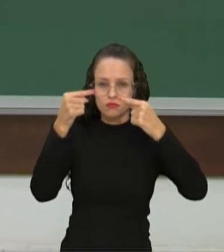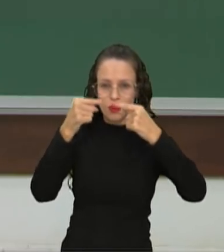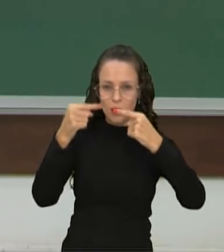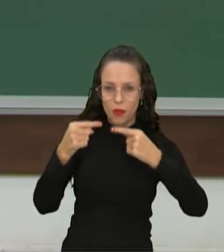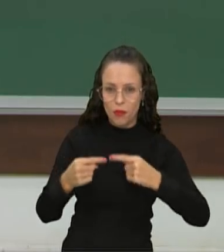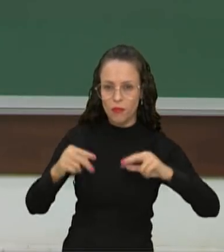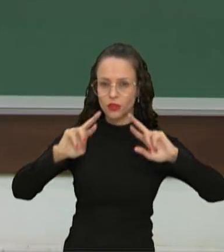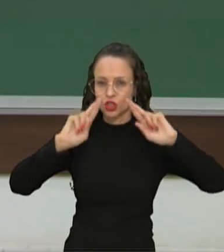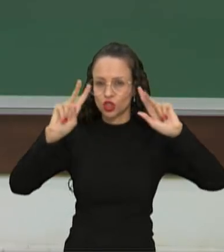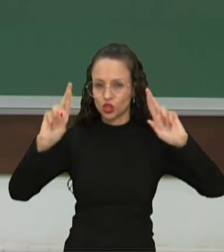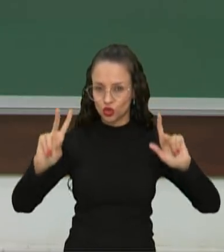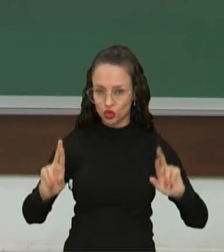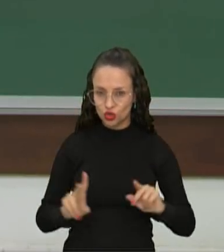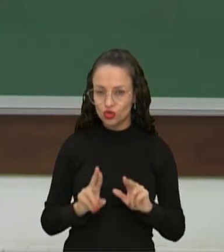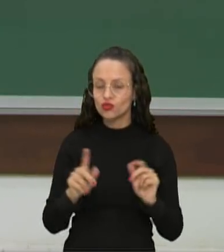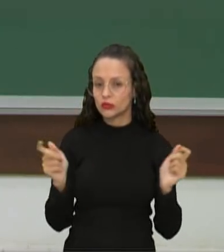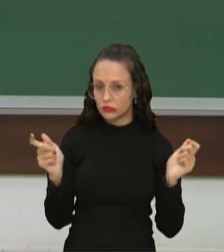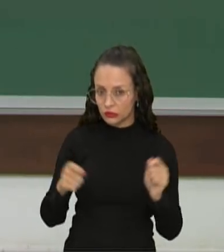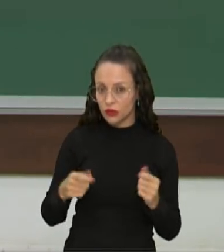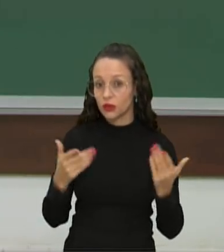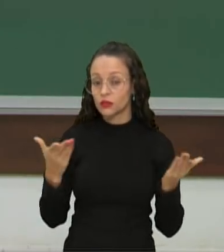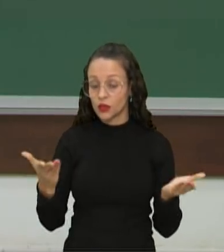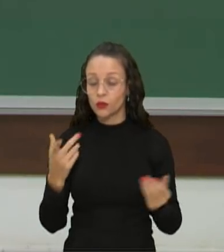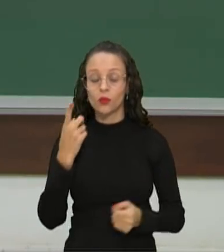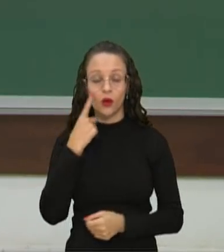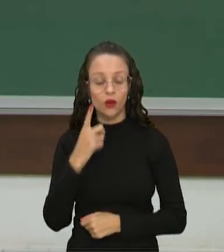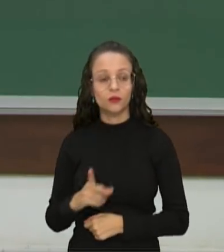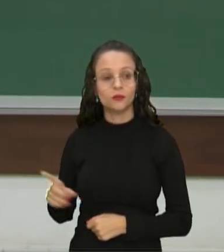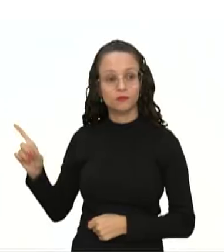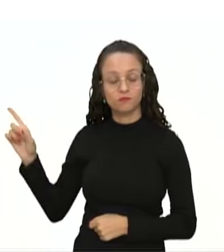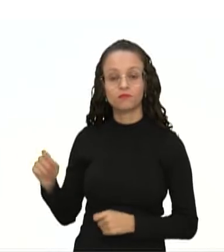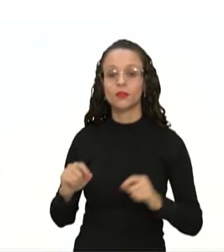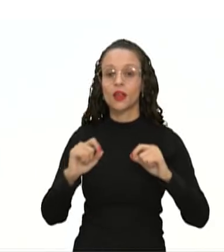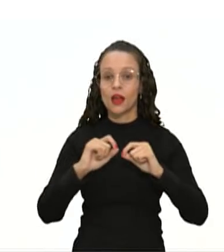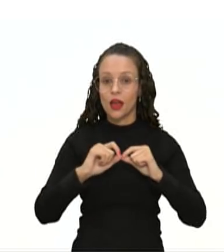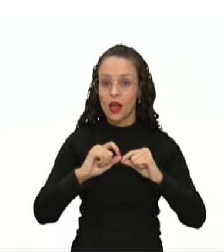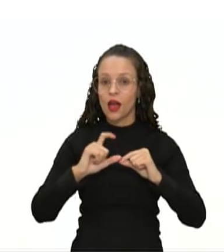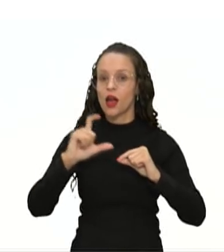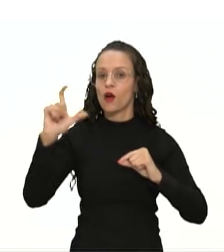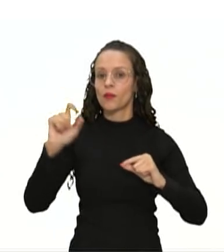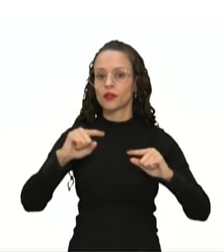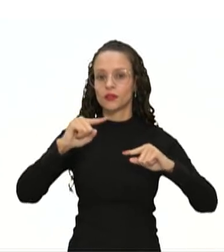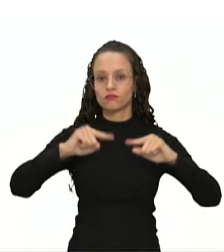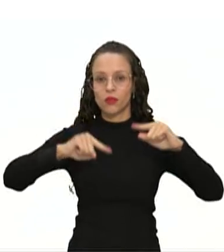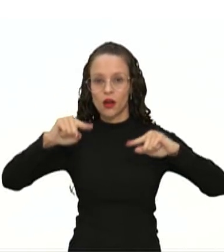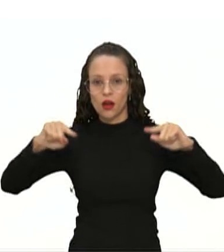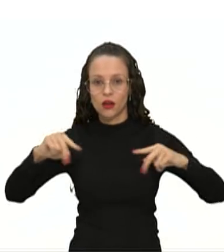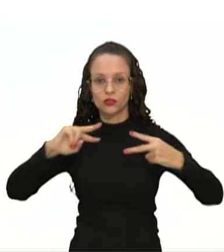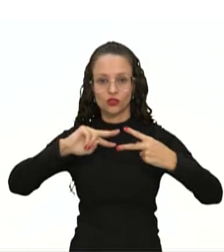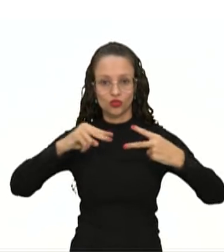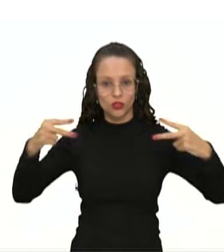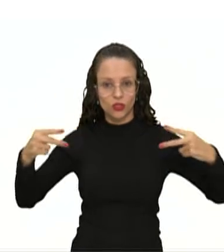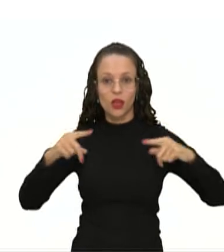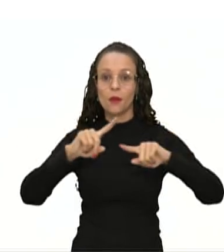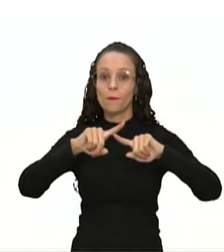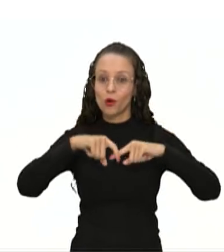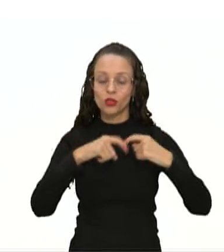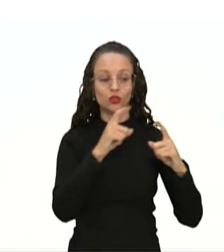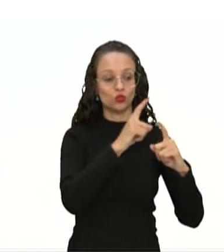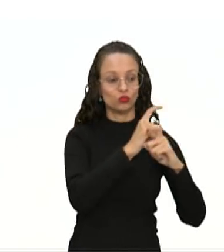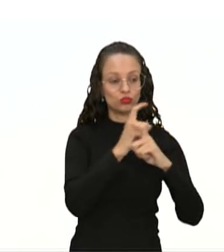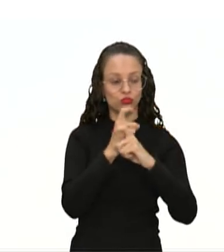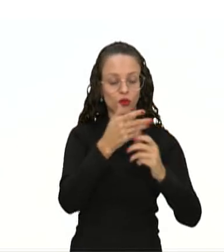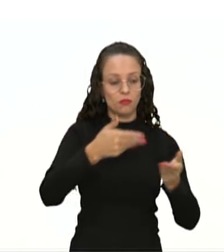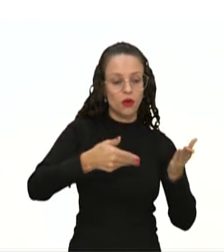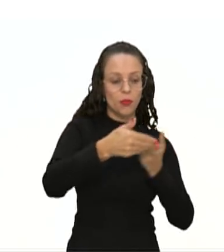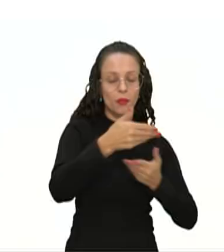da parte do cromossomo que foi trocado um com o outro? Então, tá aqui, ó, aumenta a variabilidade genética. Por isso que o crossing over é tão importante,